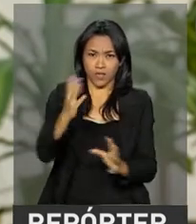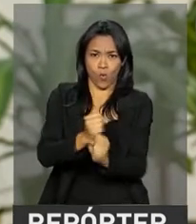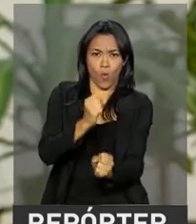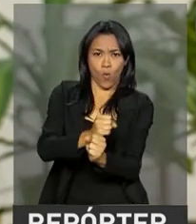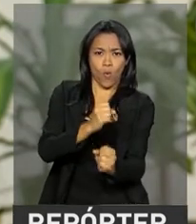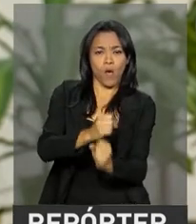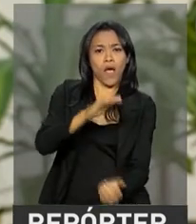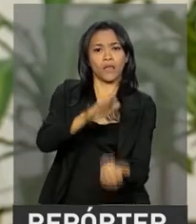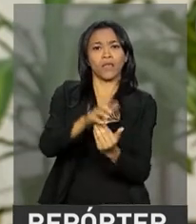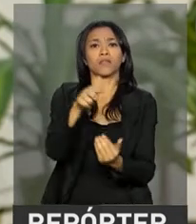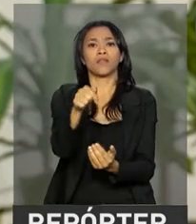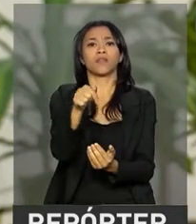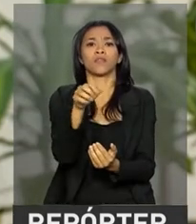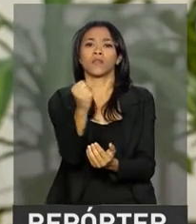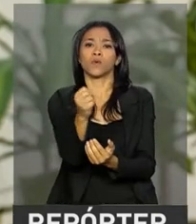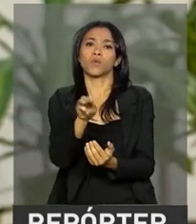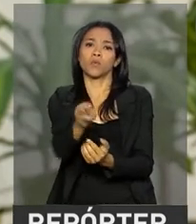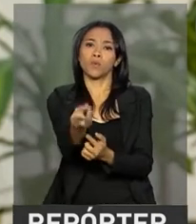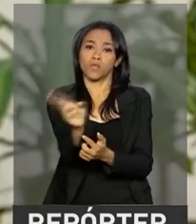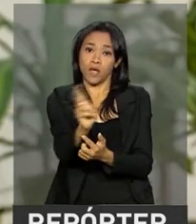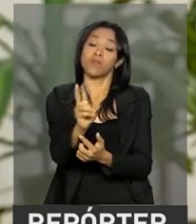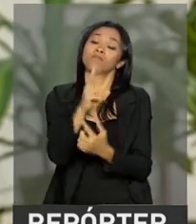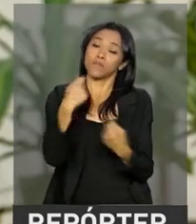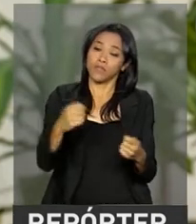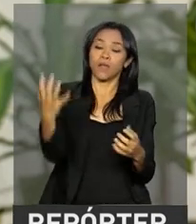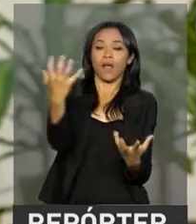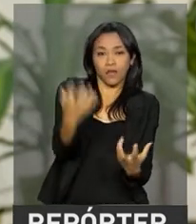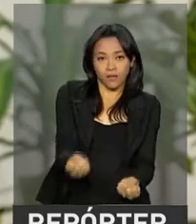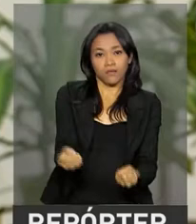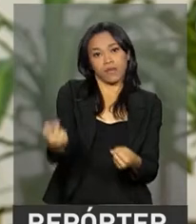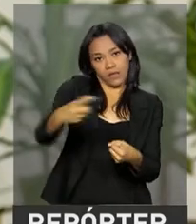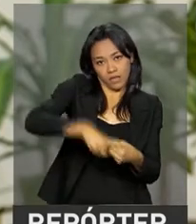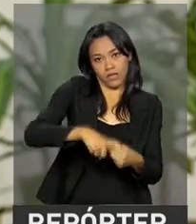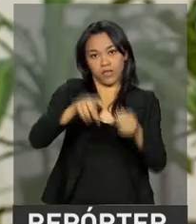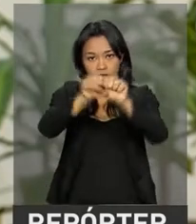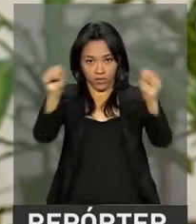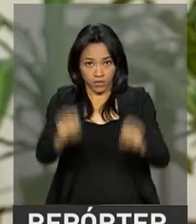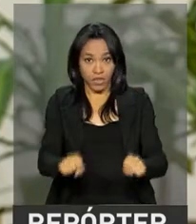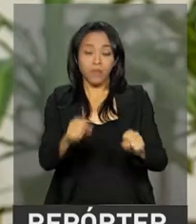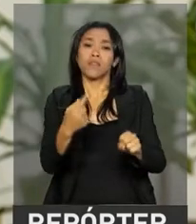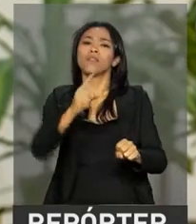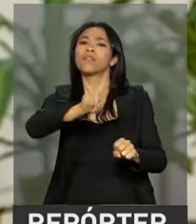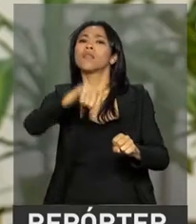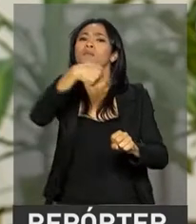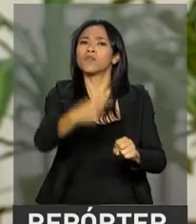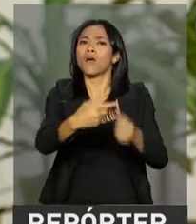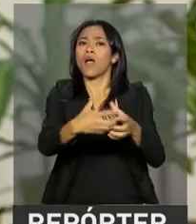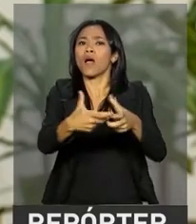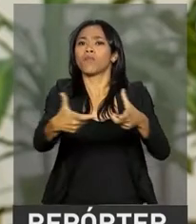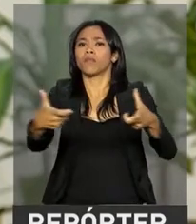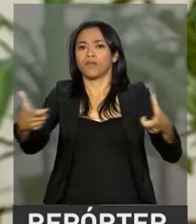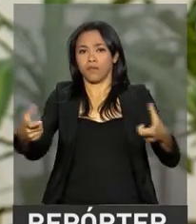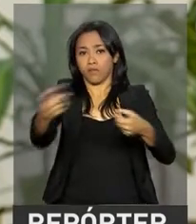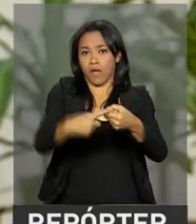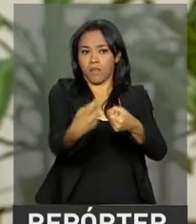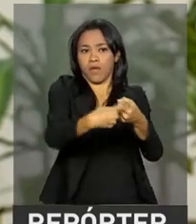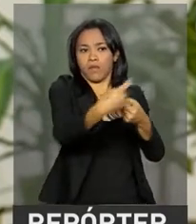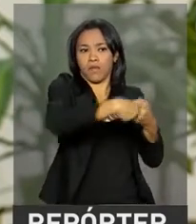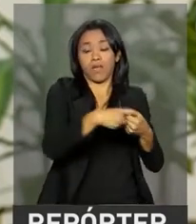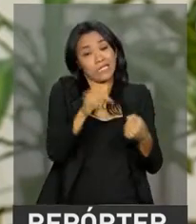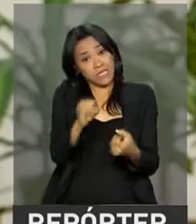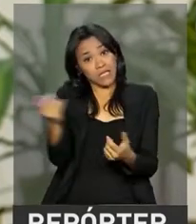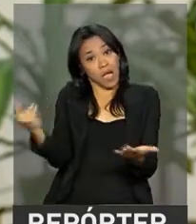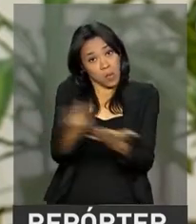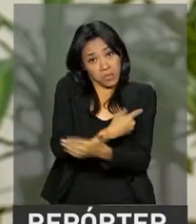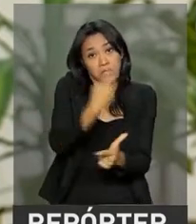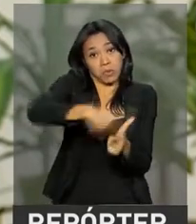milhões de reais terão de aderir à plataforma e julho do ano que vem será a vez das demais e para diminuir as chances de ocorrer problemas